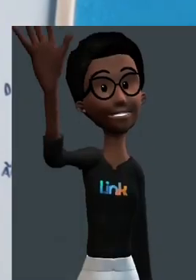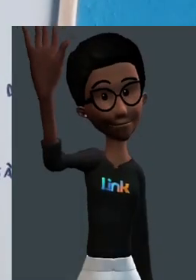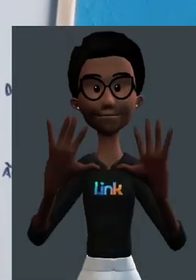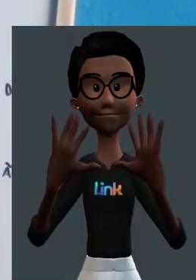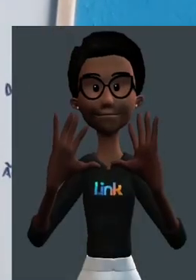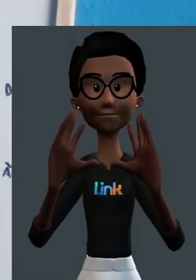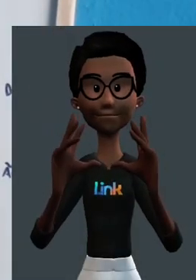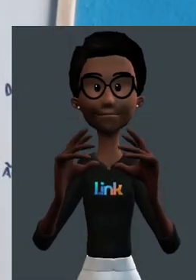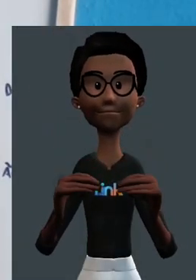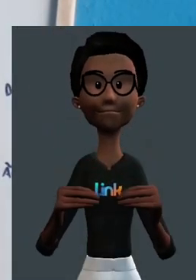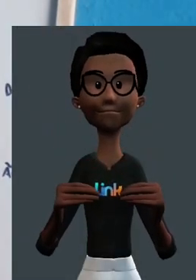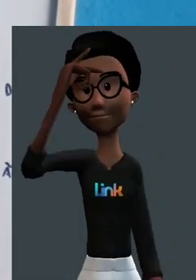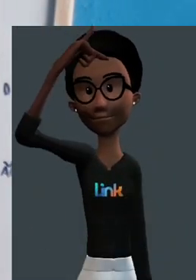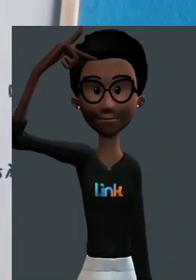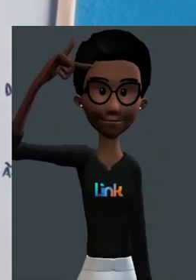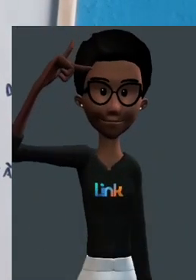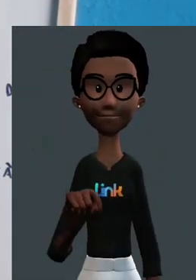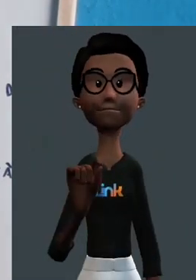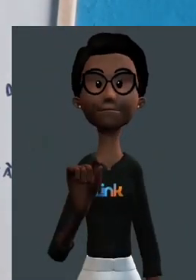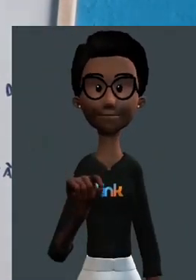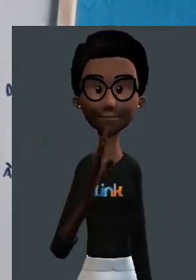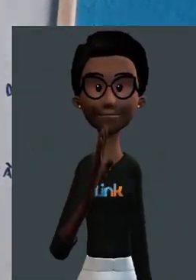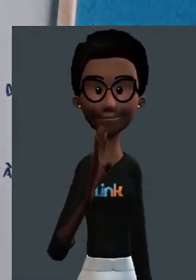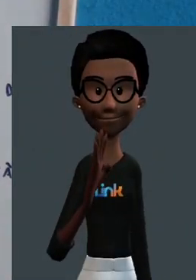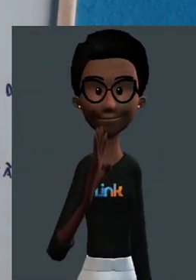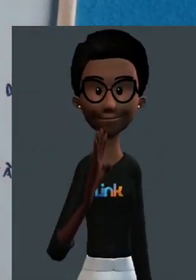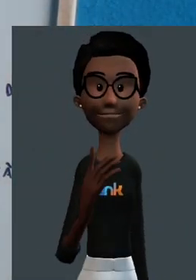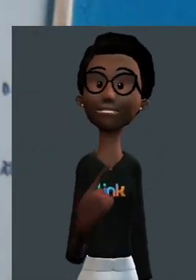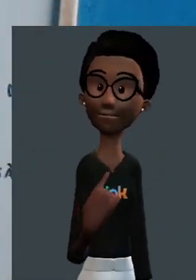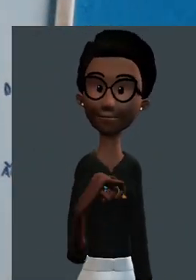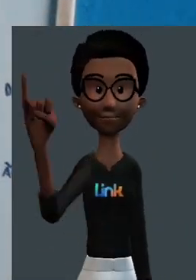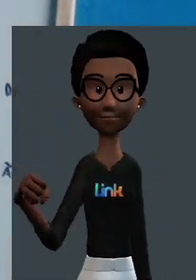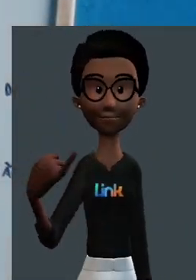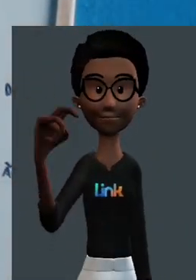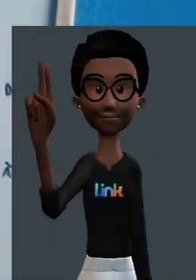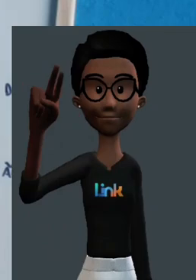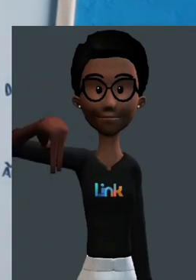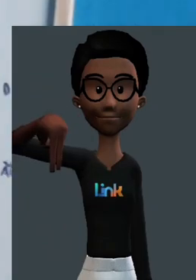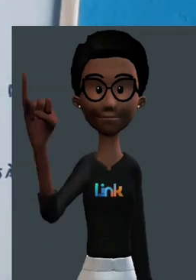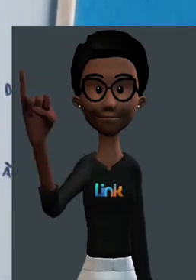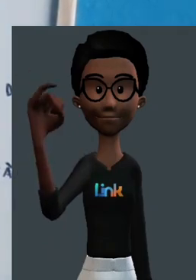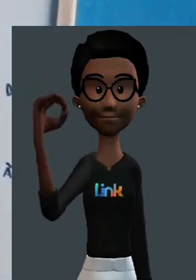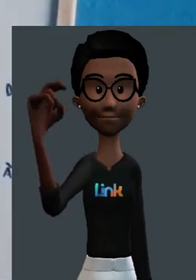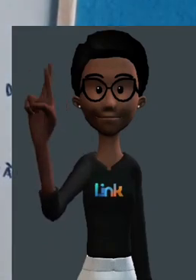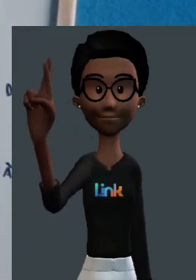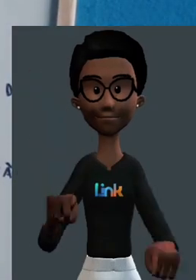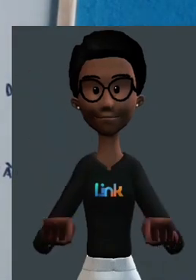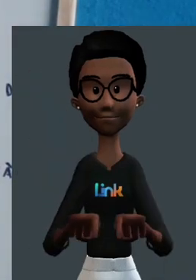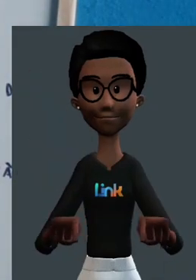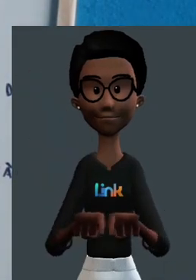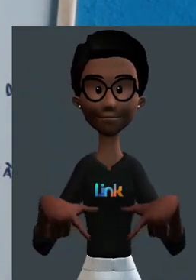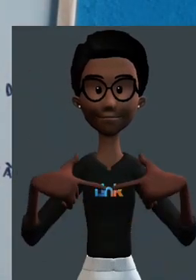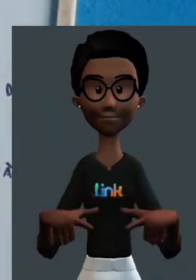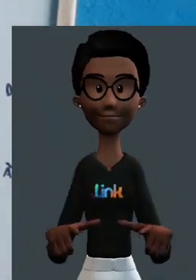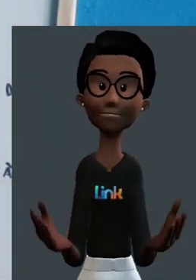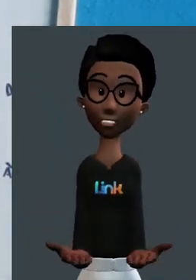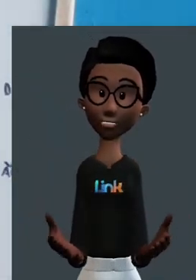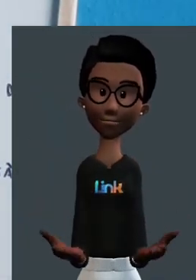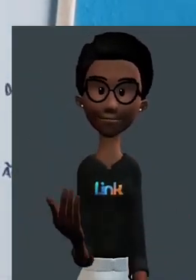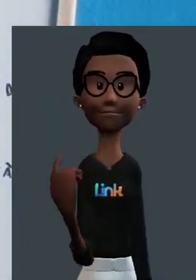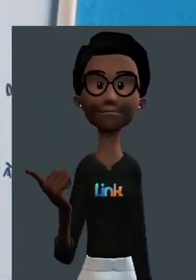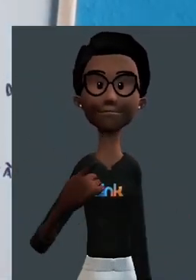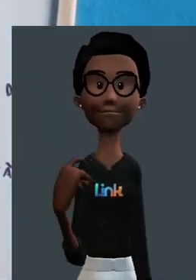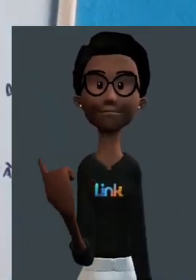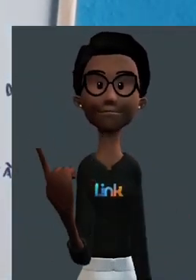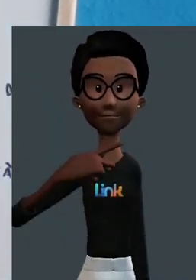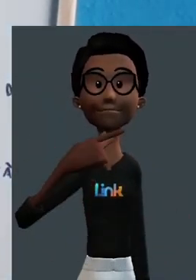Muito bem, as figuras de linguagem têm o propósito de deixar o texto mais dinâmico, dando mais expressividade